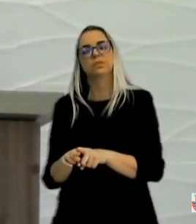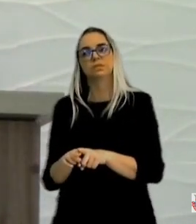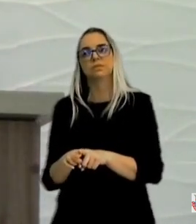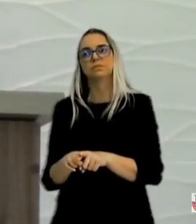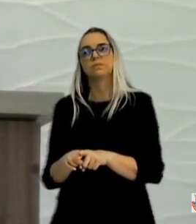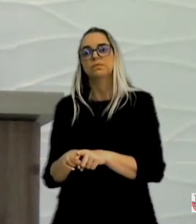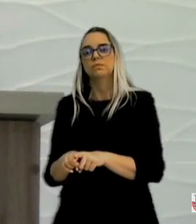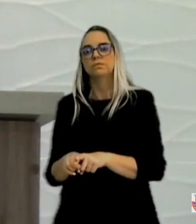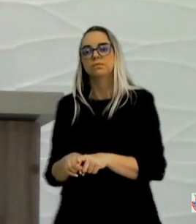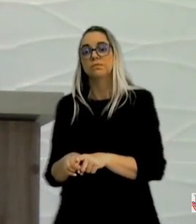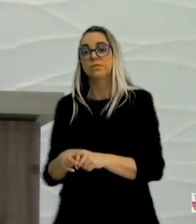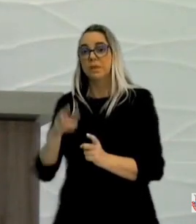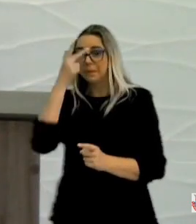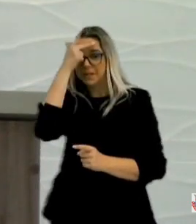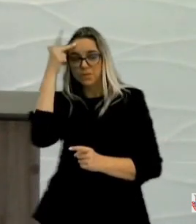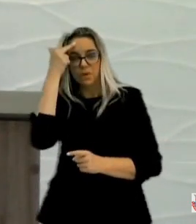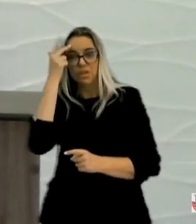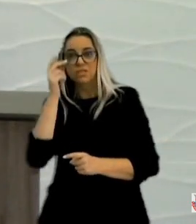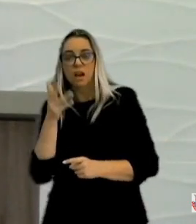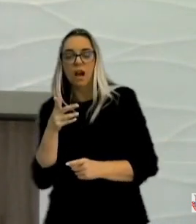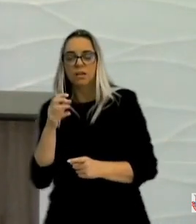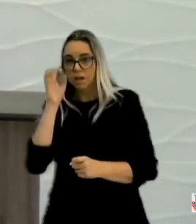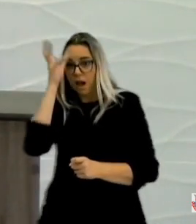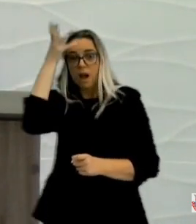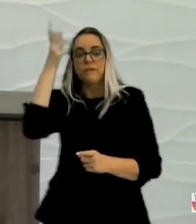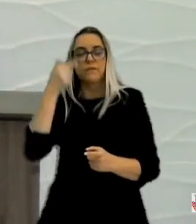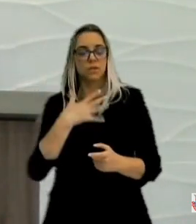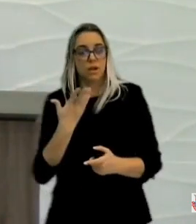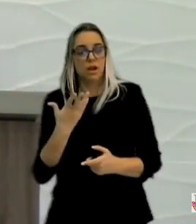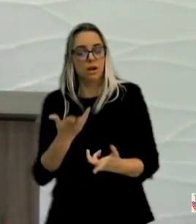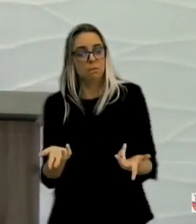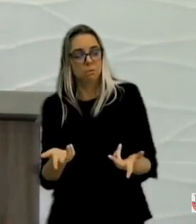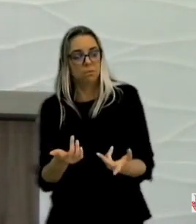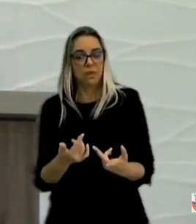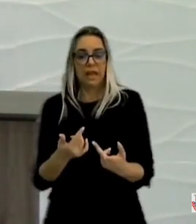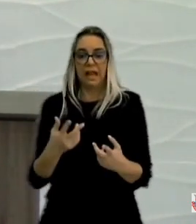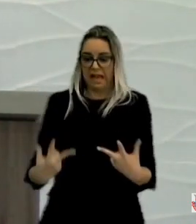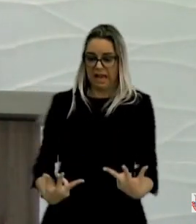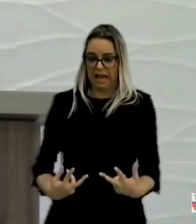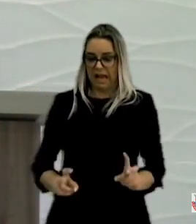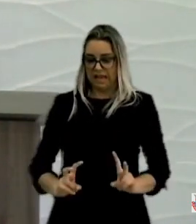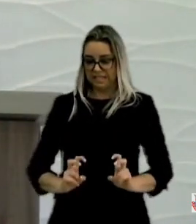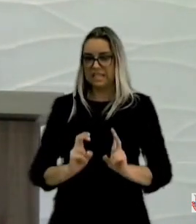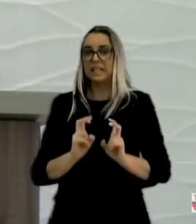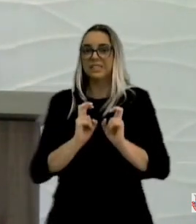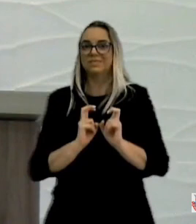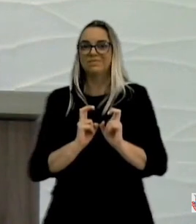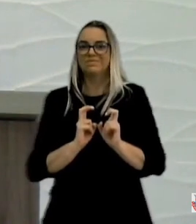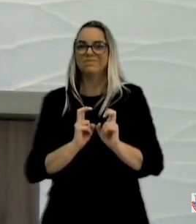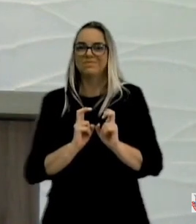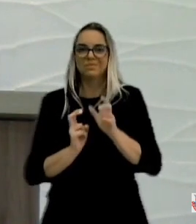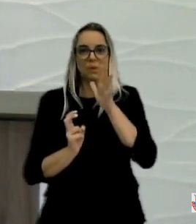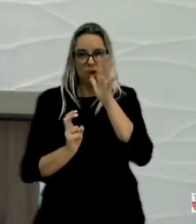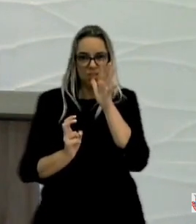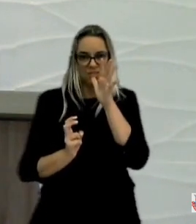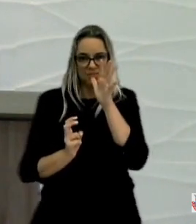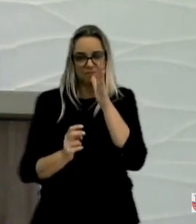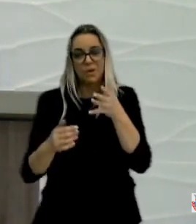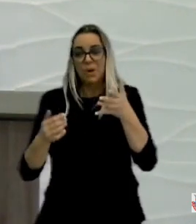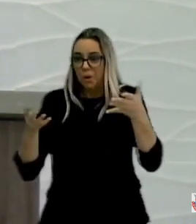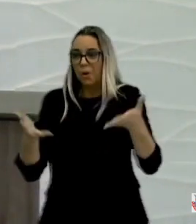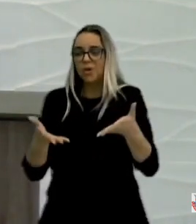descobriu que está com câncer de próstata, mas que fez o tratamento, excelentíssimo João Medeiro, e hoje está